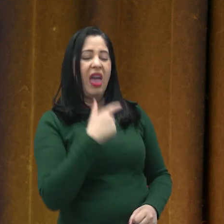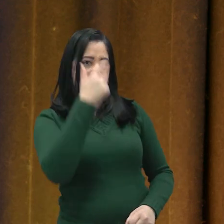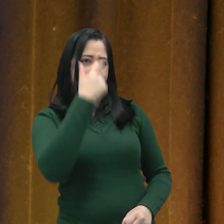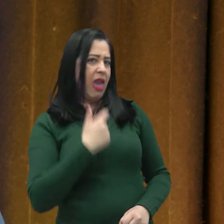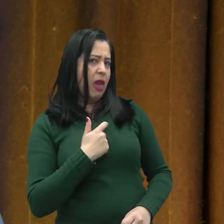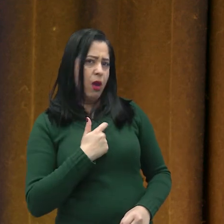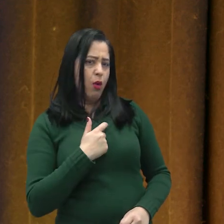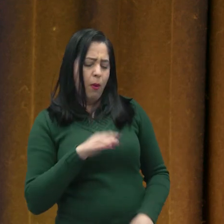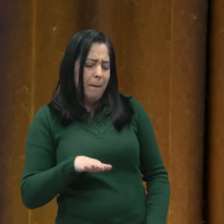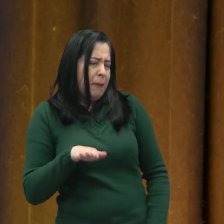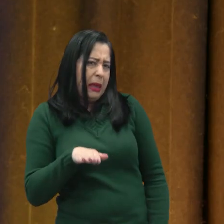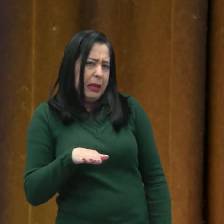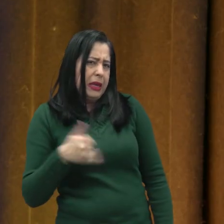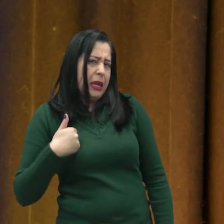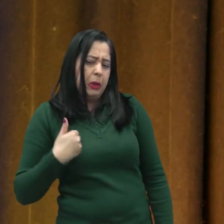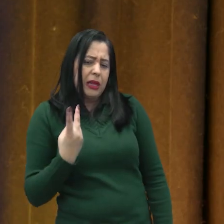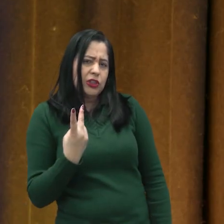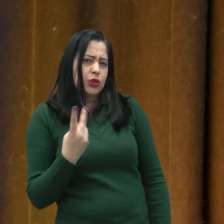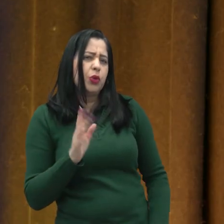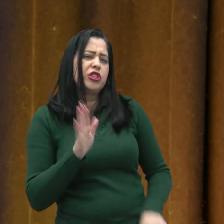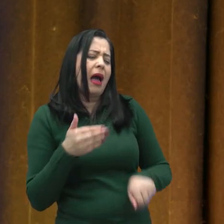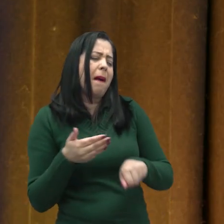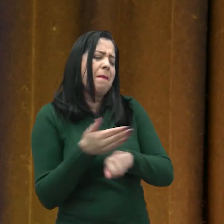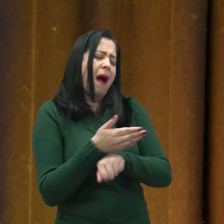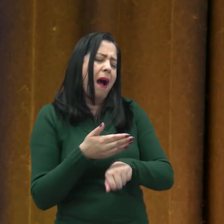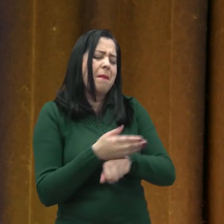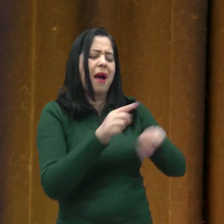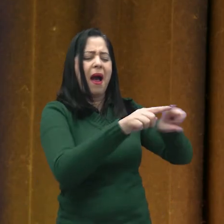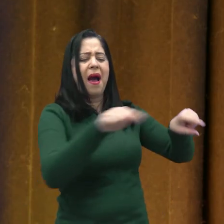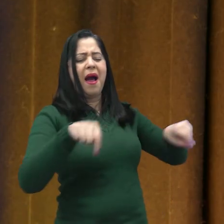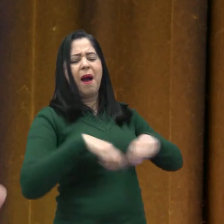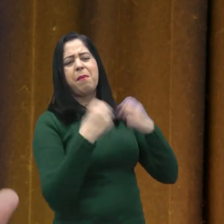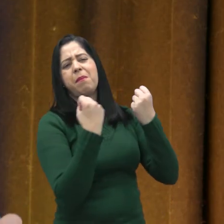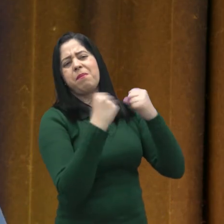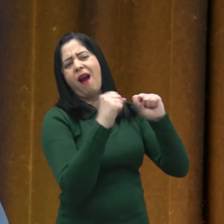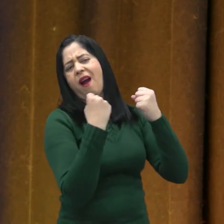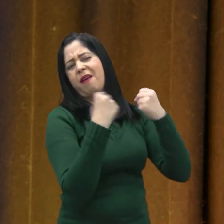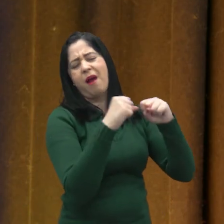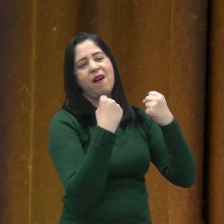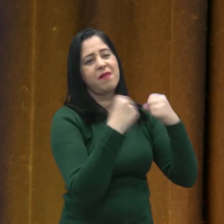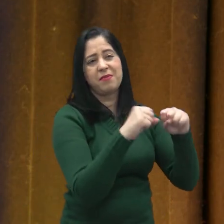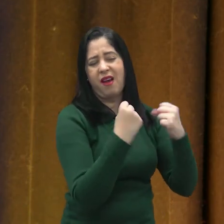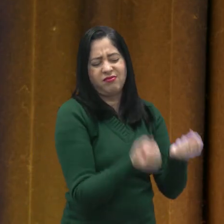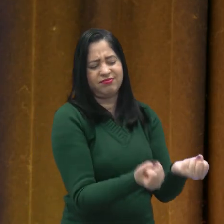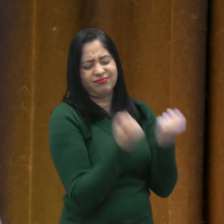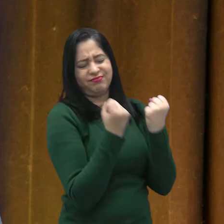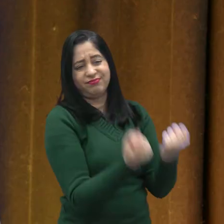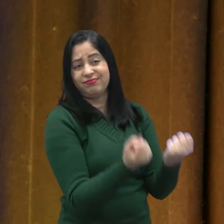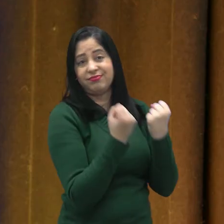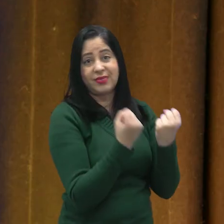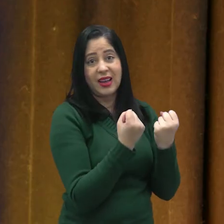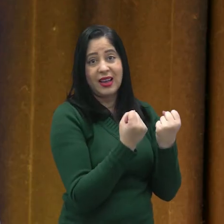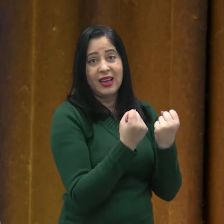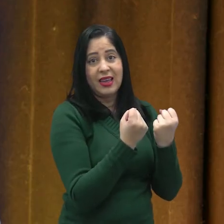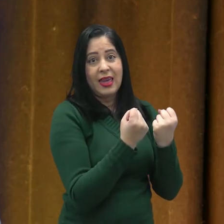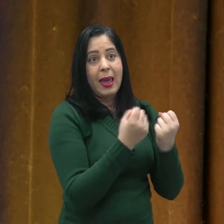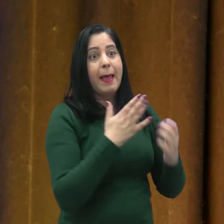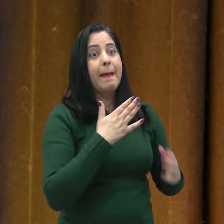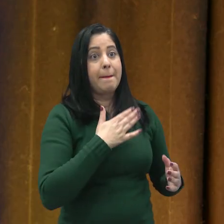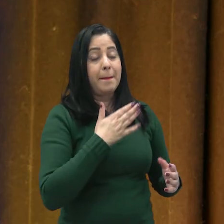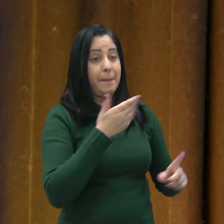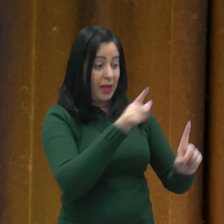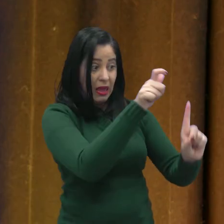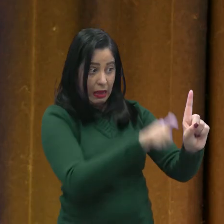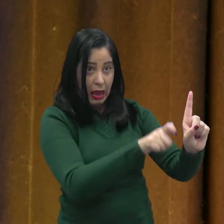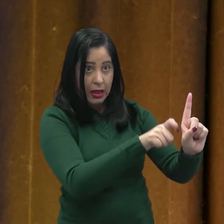idade, então eu cresci praticamente nesse berço, né? De academia, de atividade física. E através disso, meu pai sempre